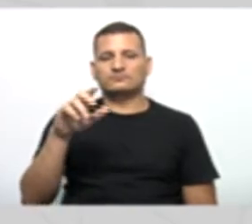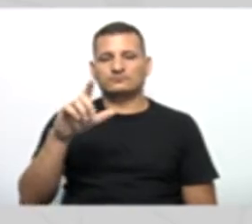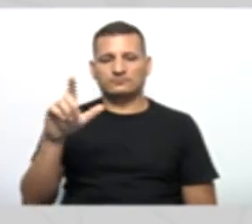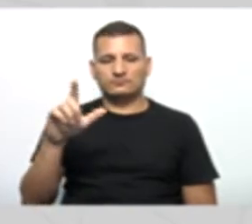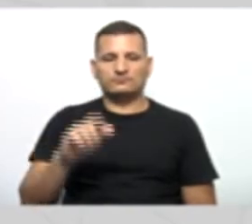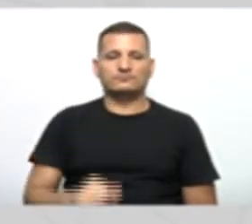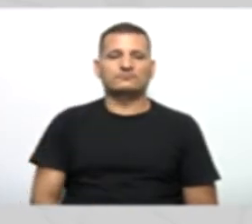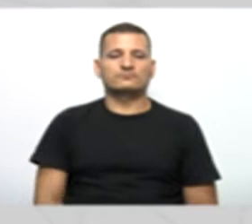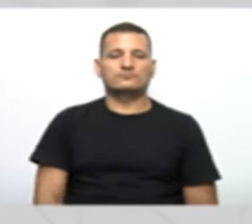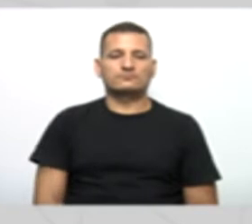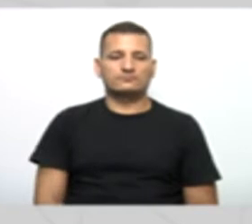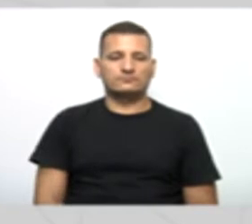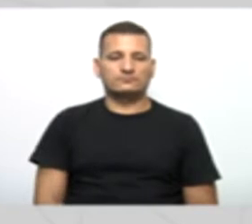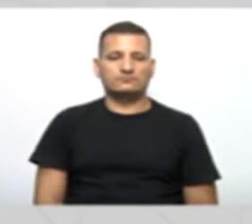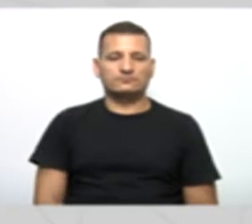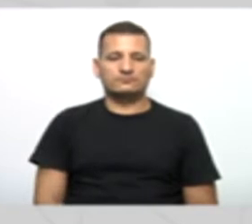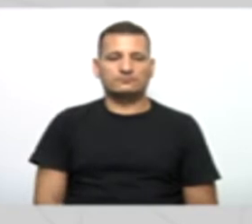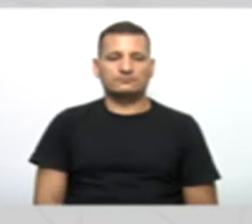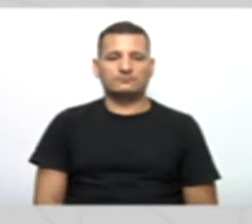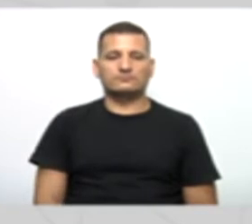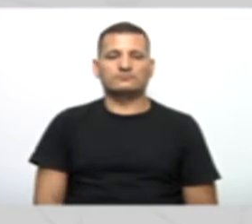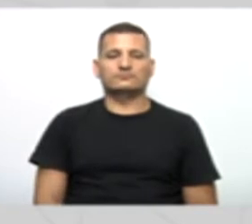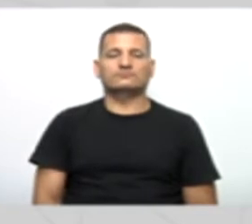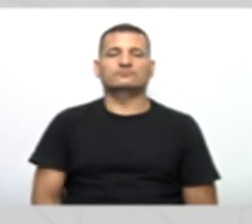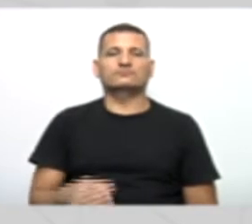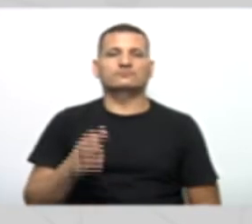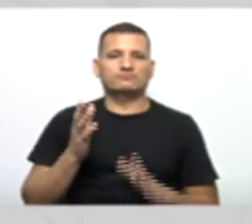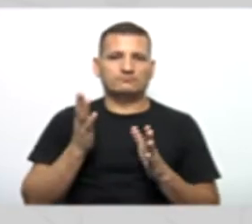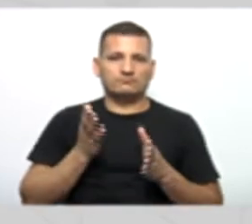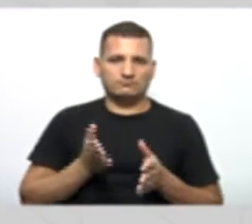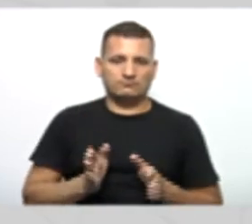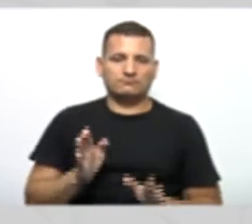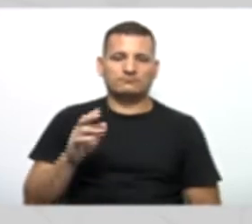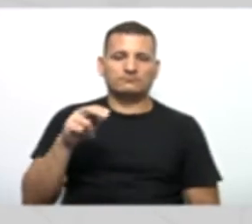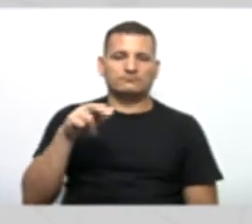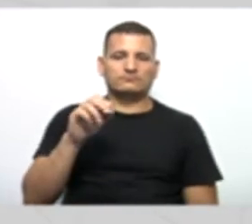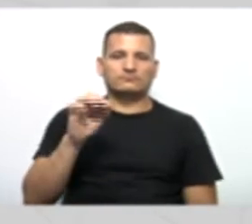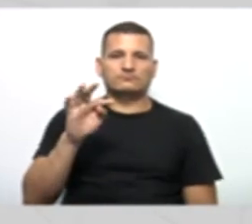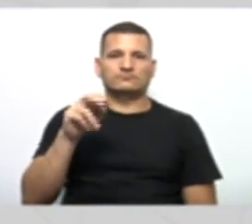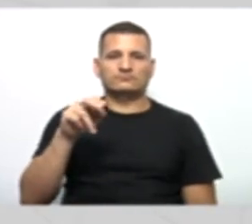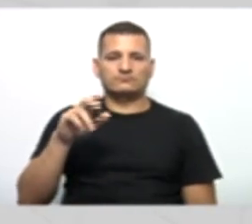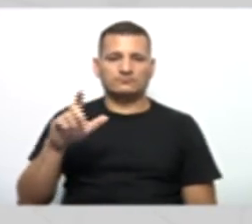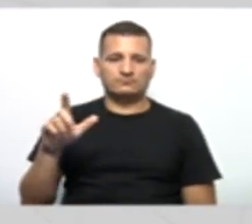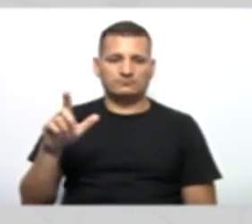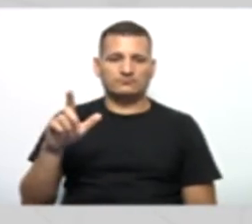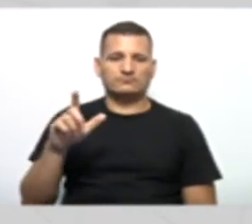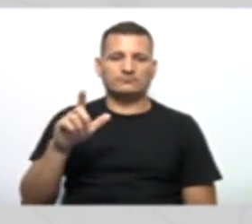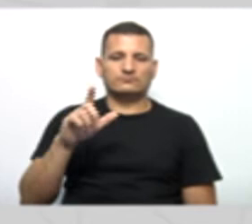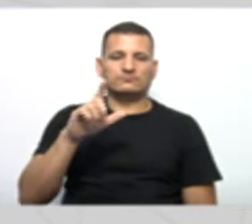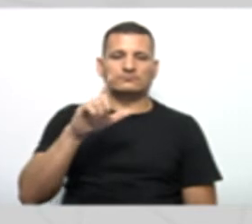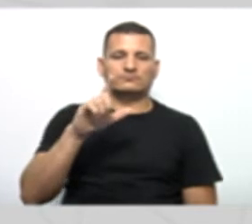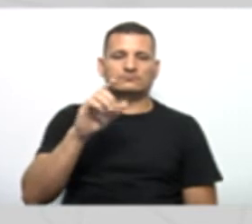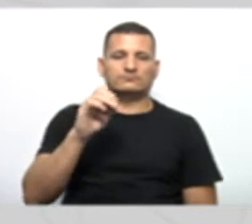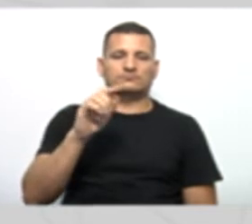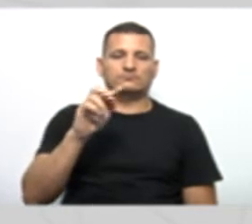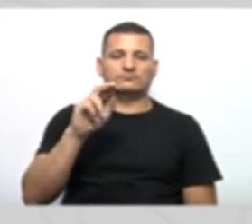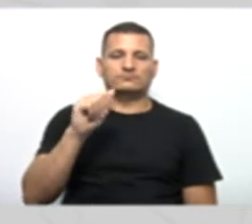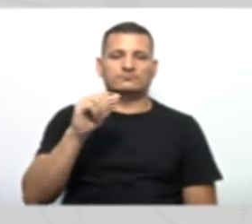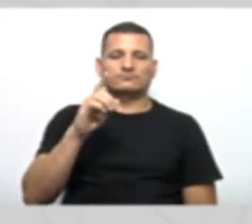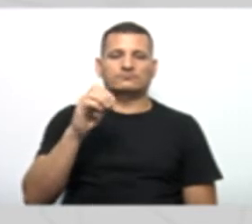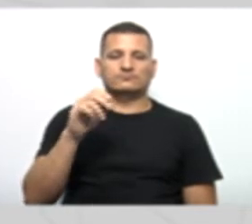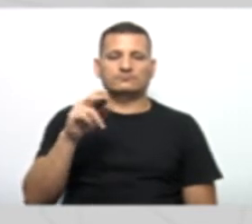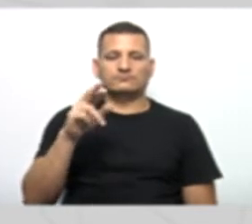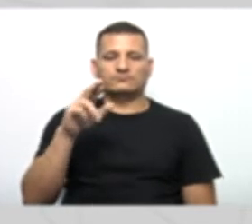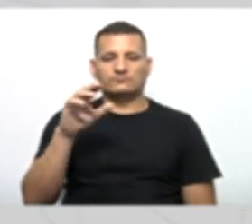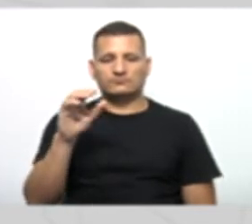branco. Data de nascimento também é not null. Logradouro vai ser varchar com 50 posições.